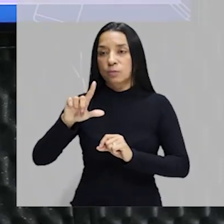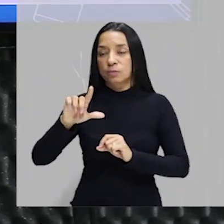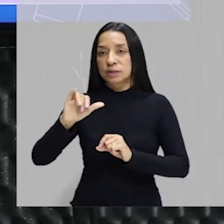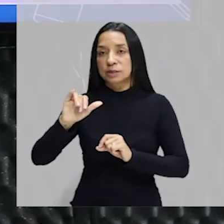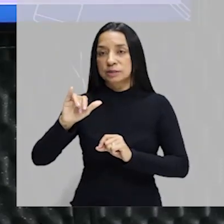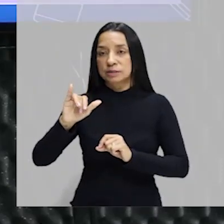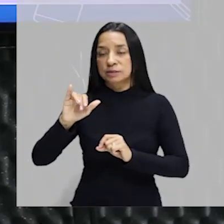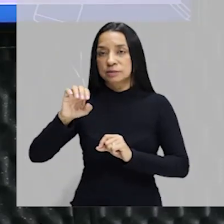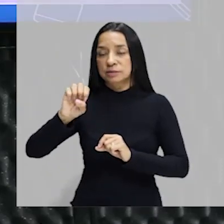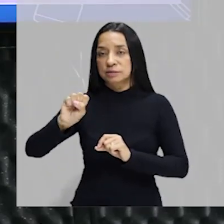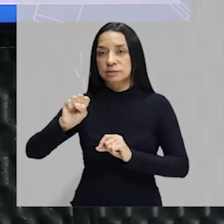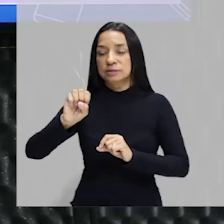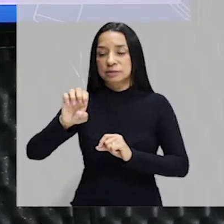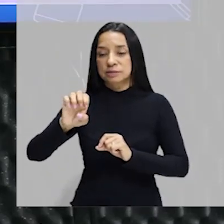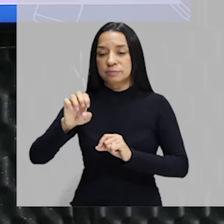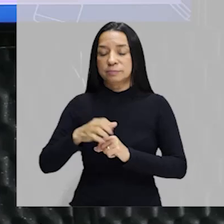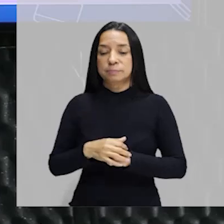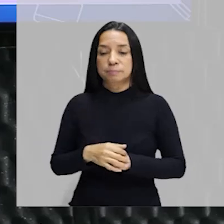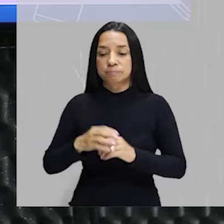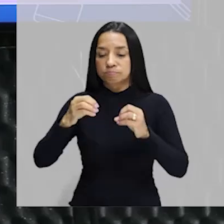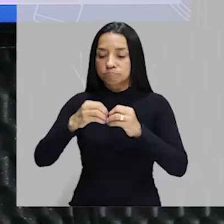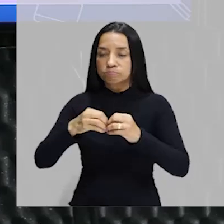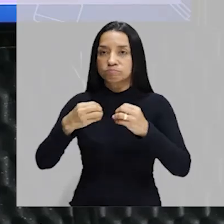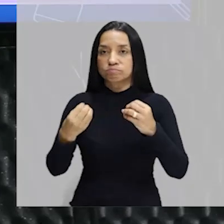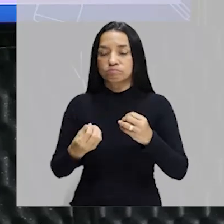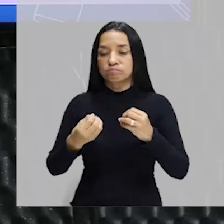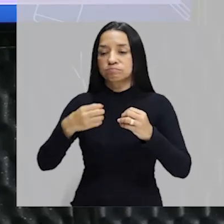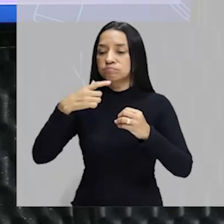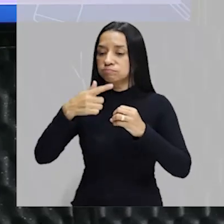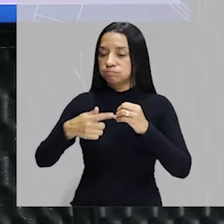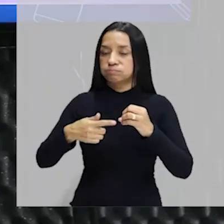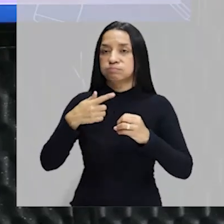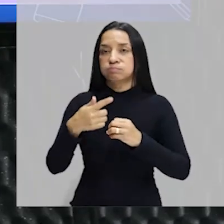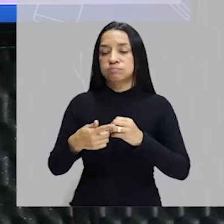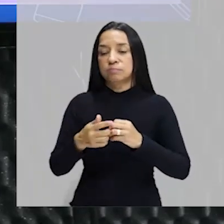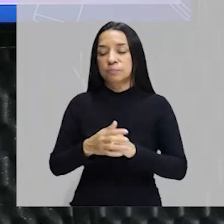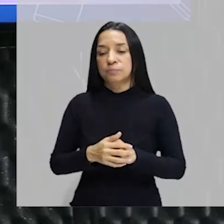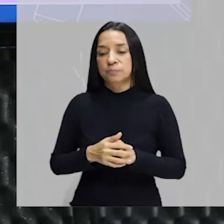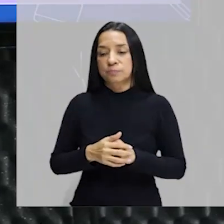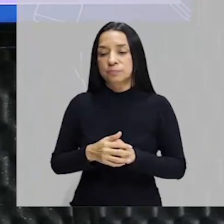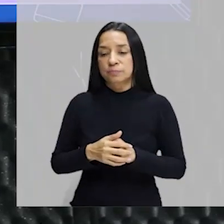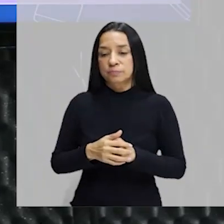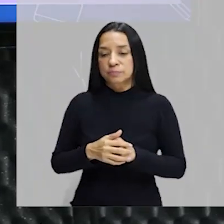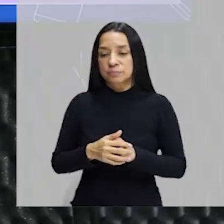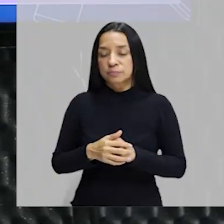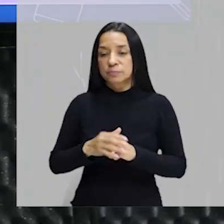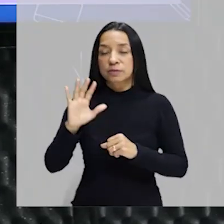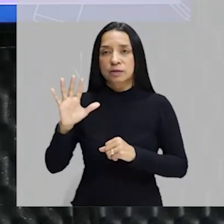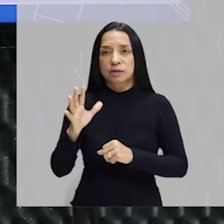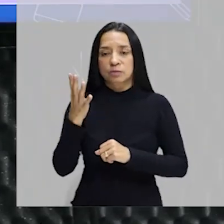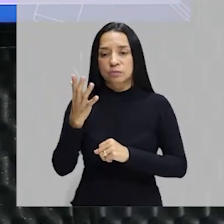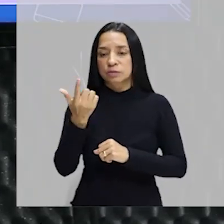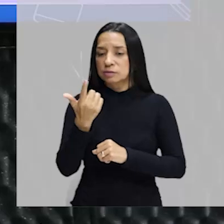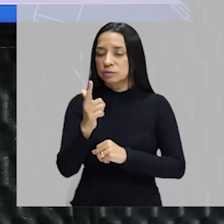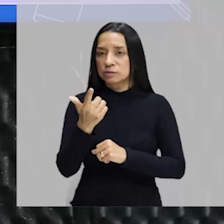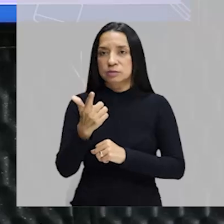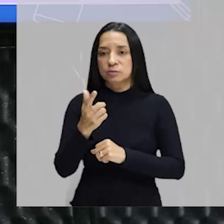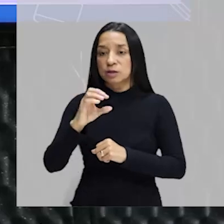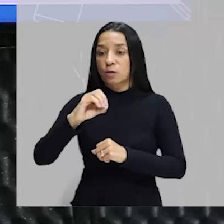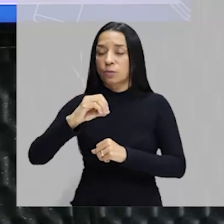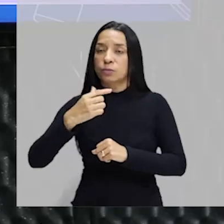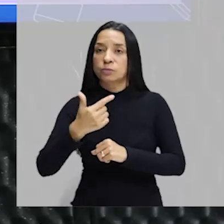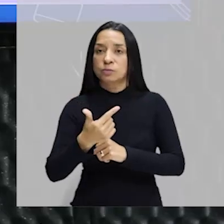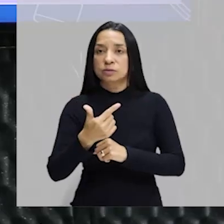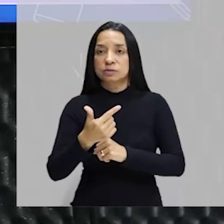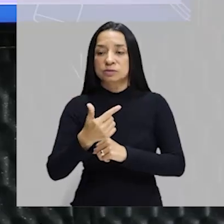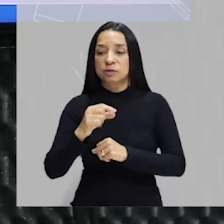que é a quebra da glicose, certo? E essa glicólise ela acontece sem a atuação de quem? Do oxigênio. O